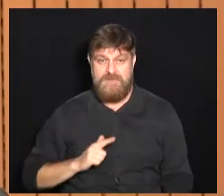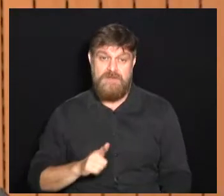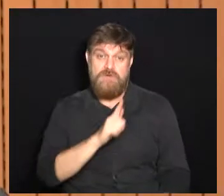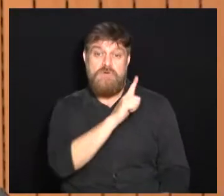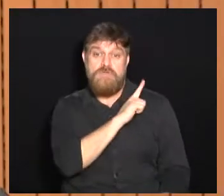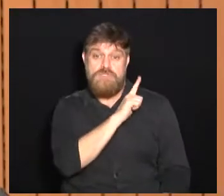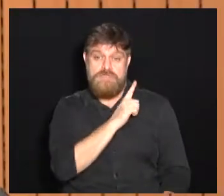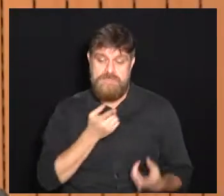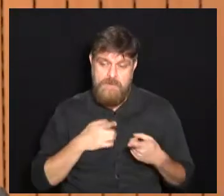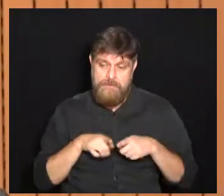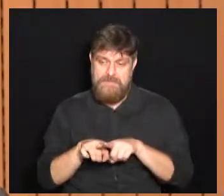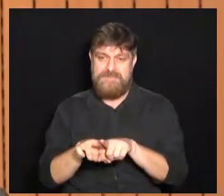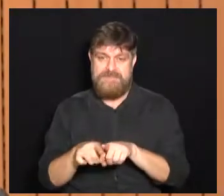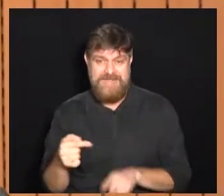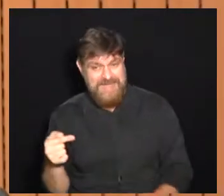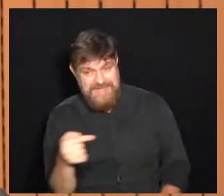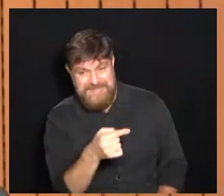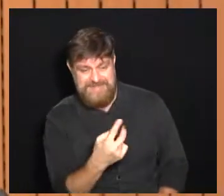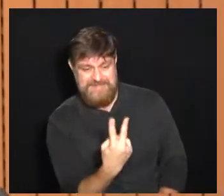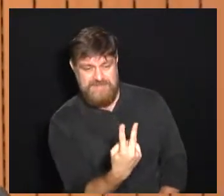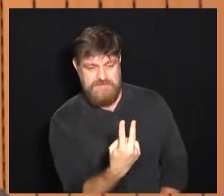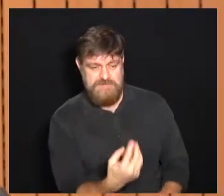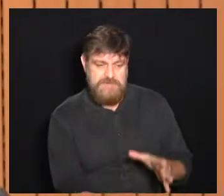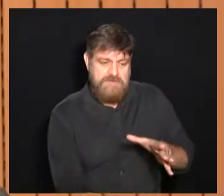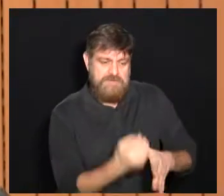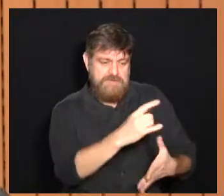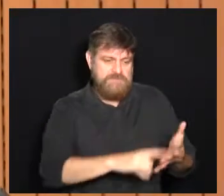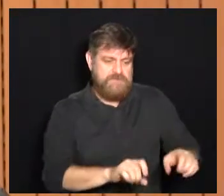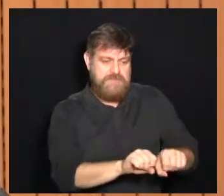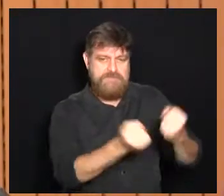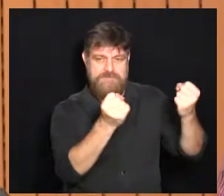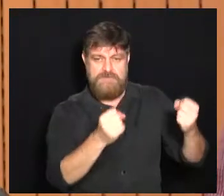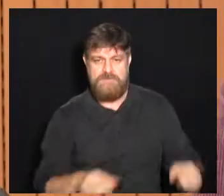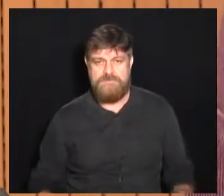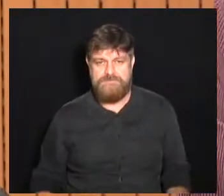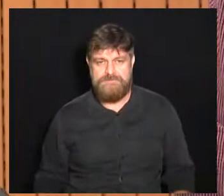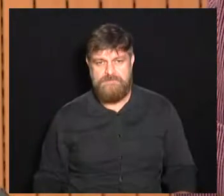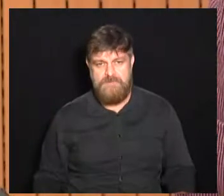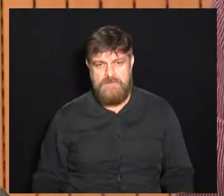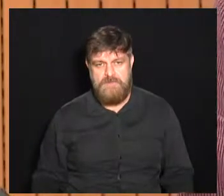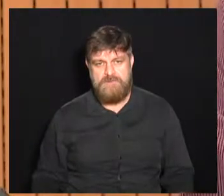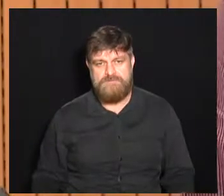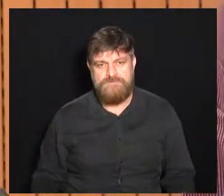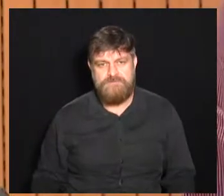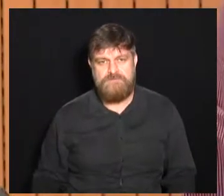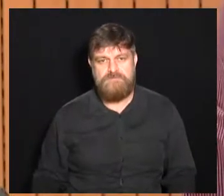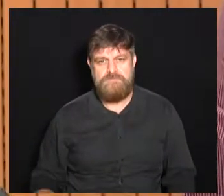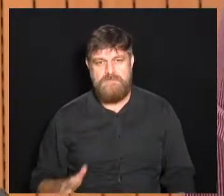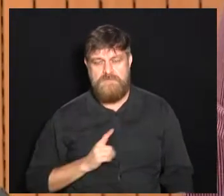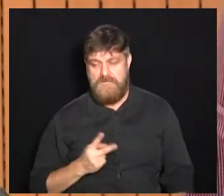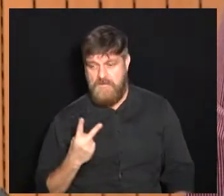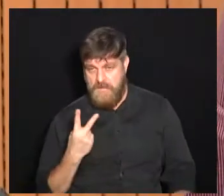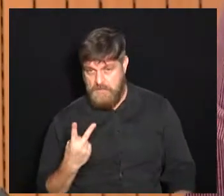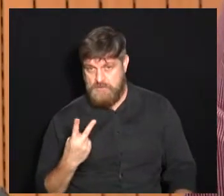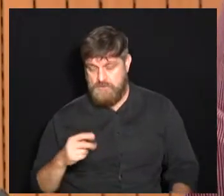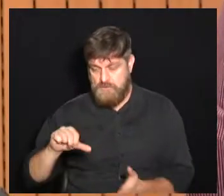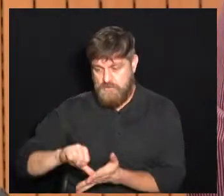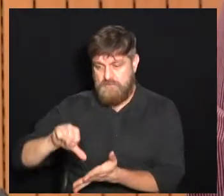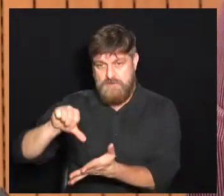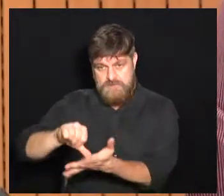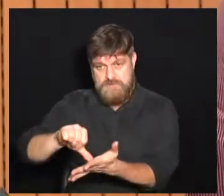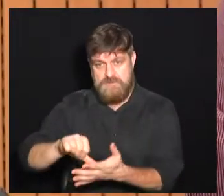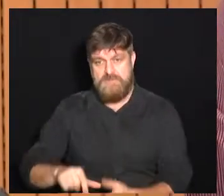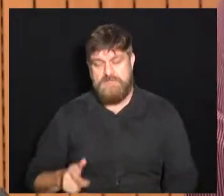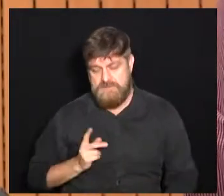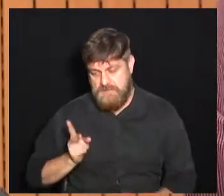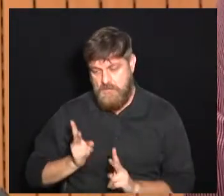cogeridas, e aconteceu nessas duas. Tá? E a Brasileirinhos continua com mais 2 unidades nossas.